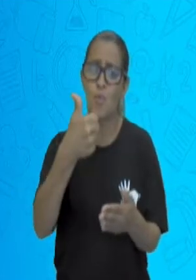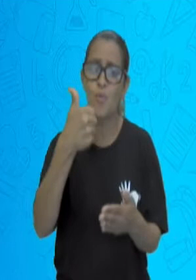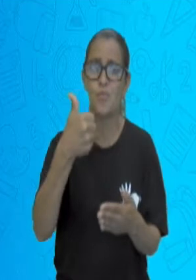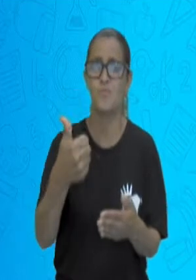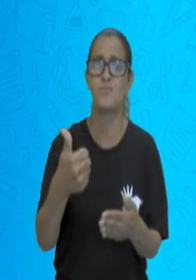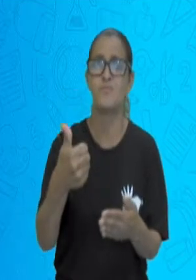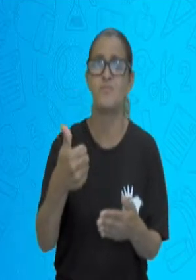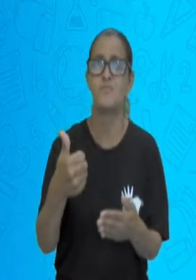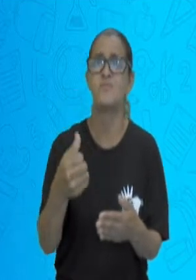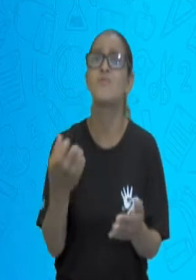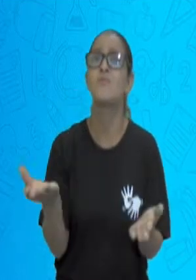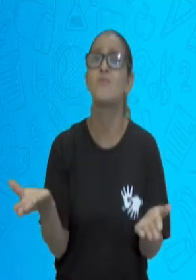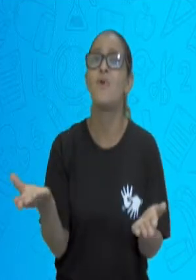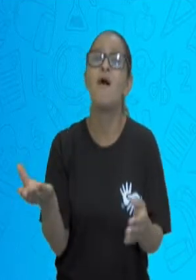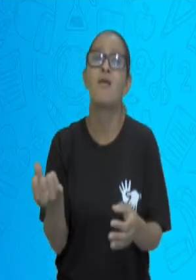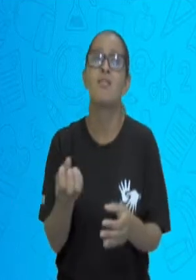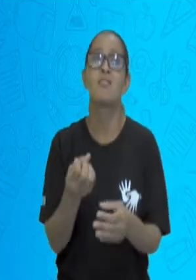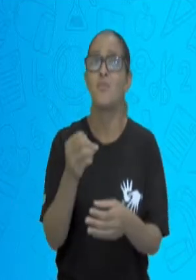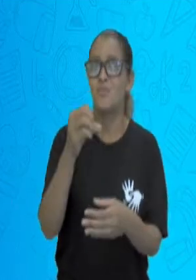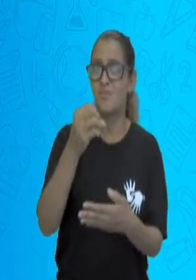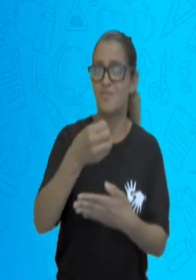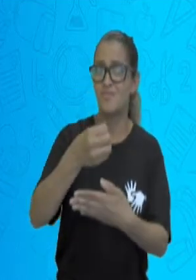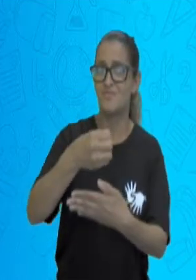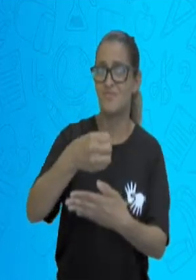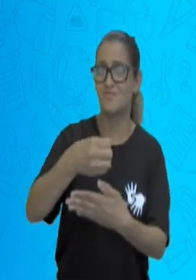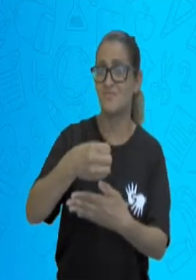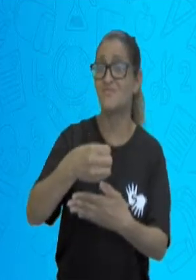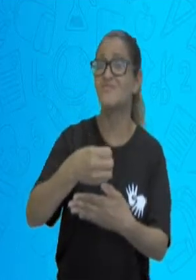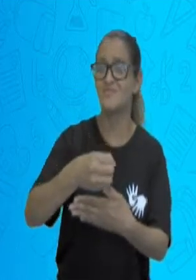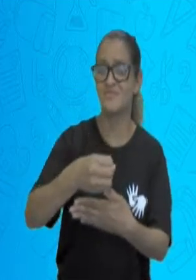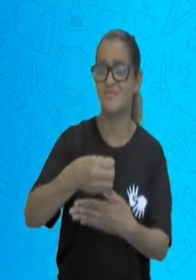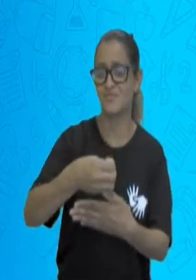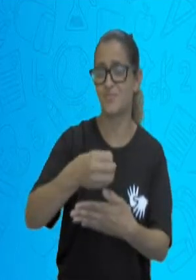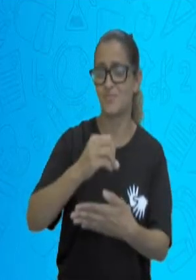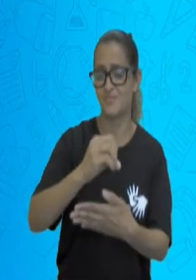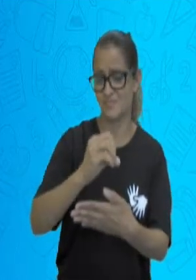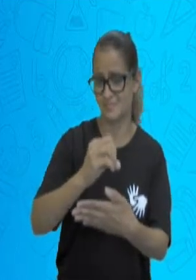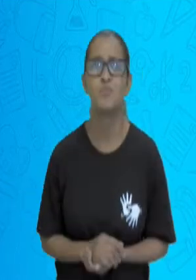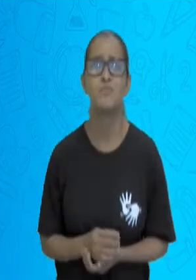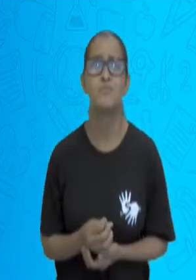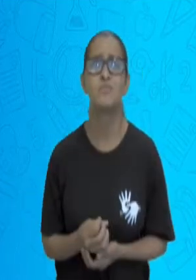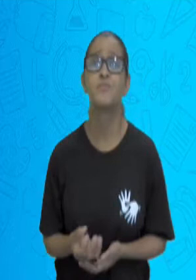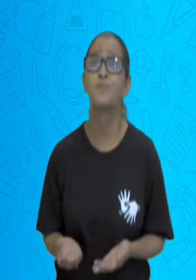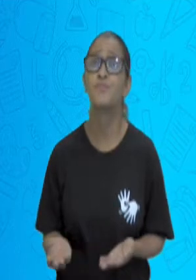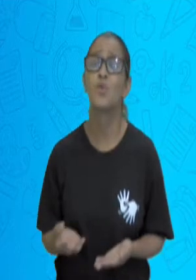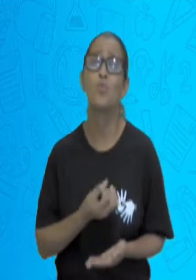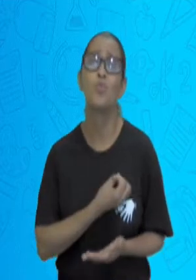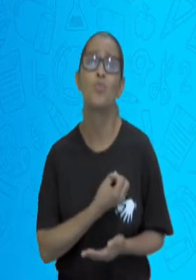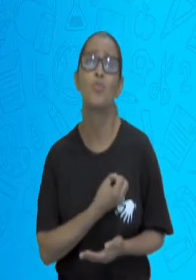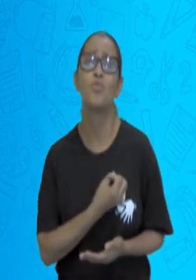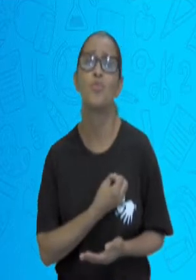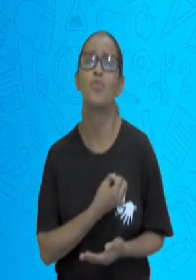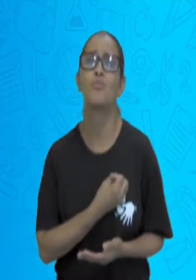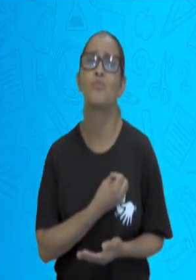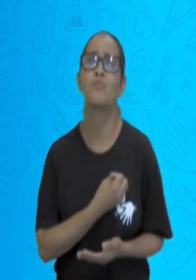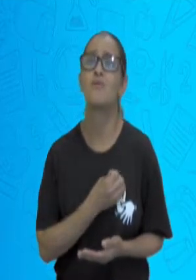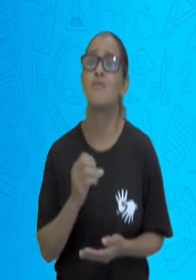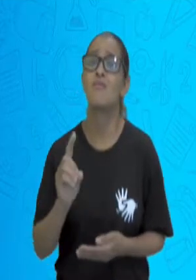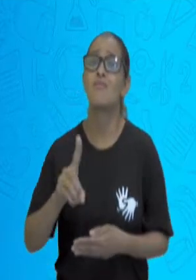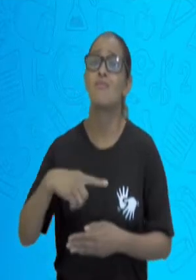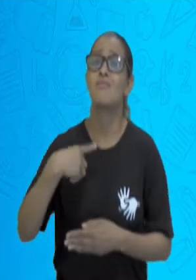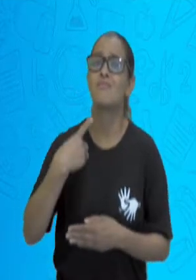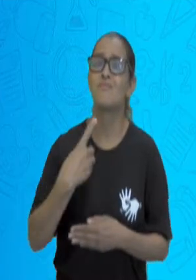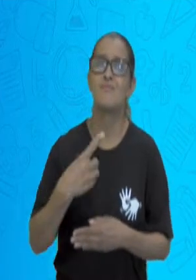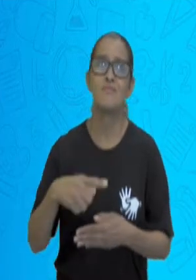1? Muito bem, o 0. Então, qual número que